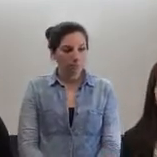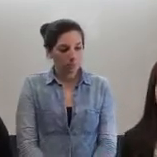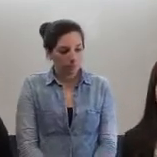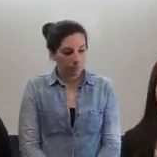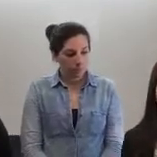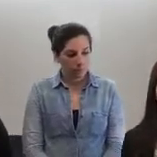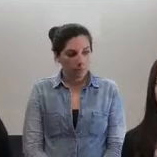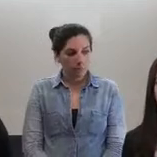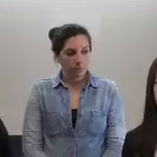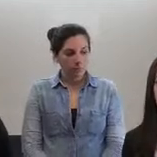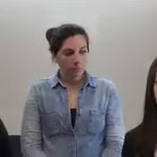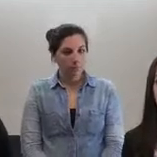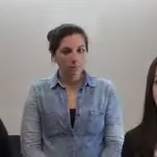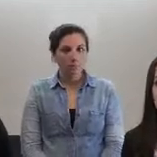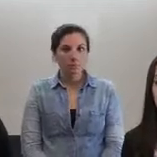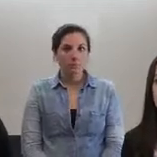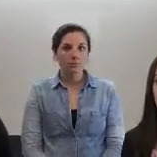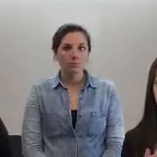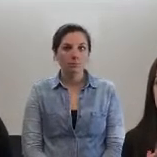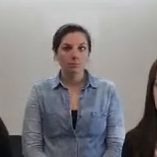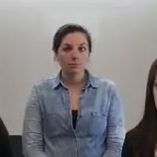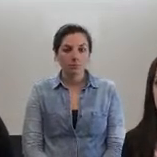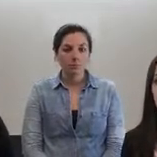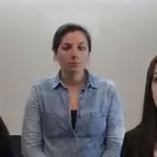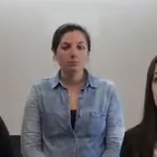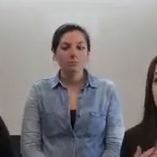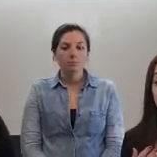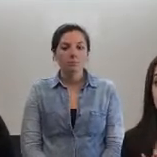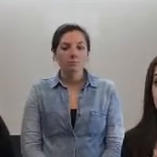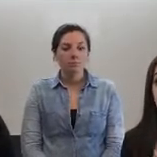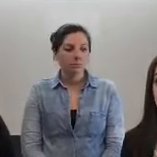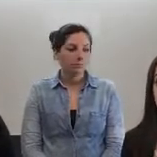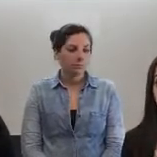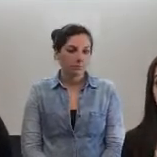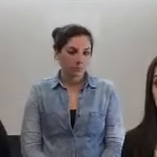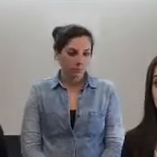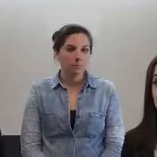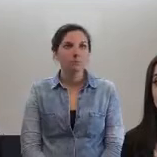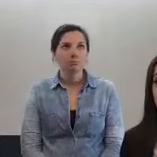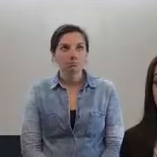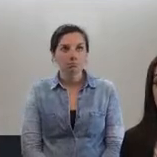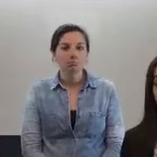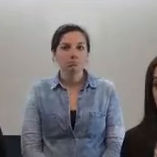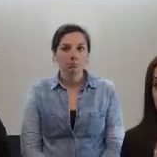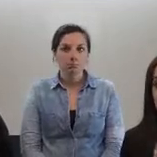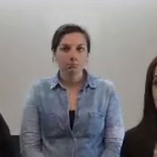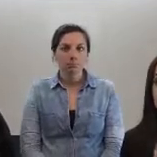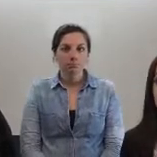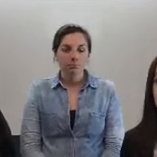né? E tudo é avaliado por pares. Então, tudo passa por essa comissão que avalia se o material realmente é